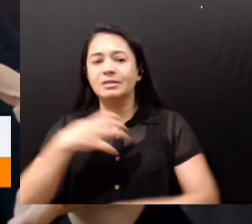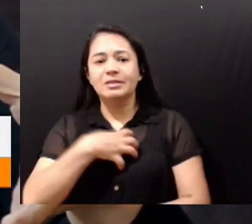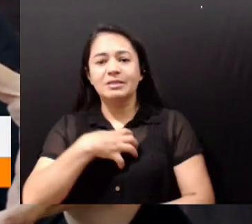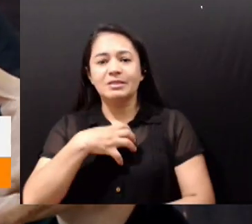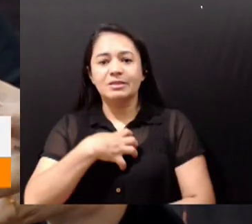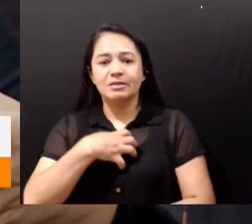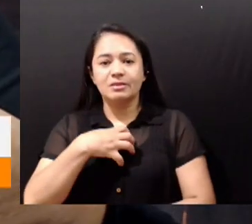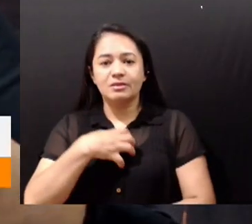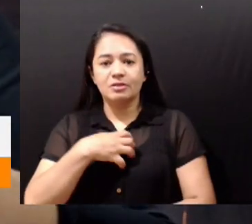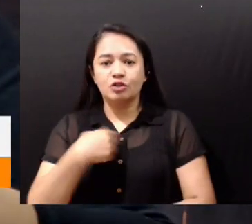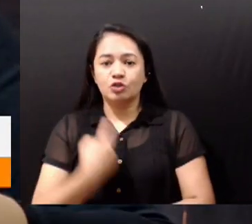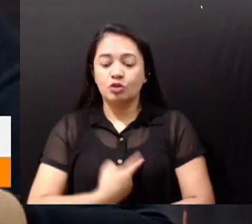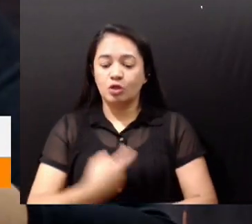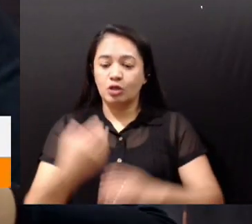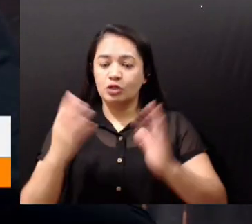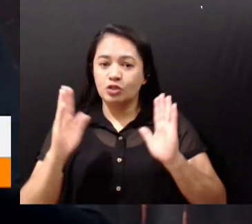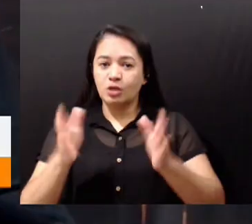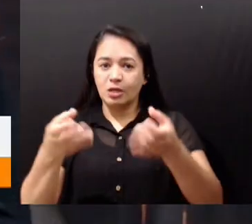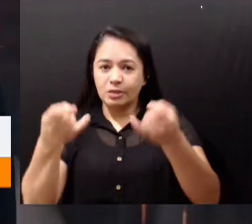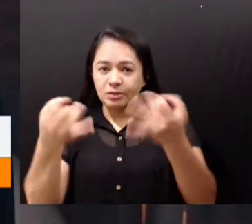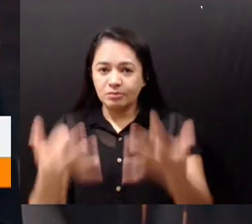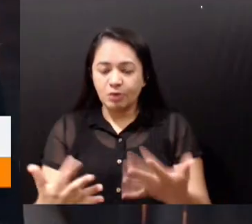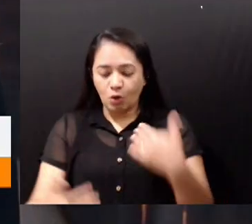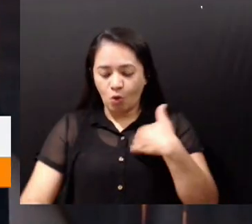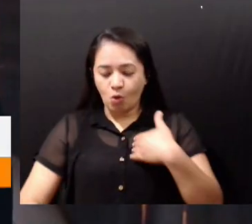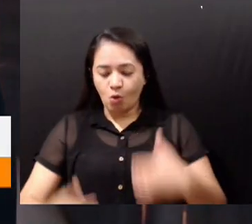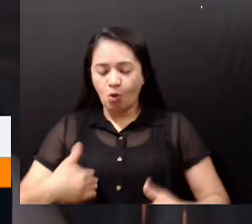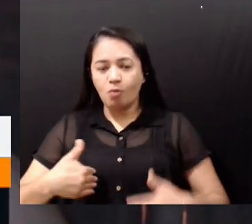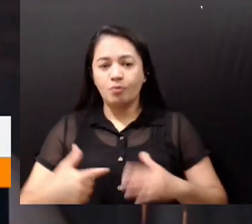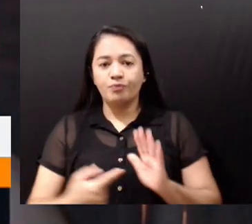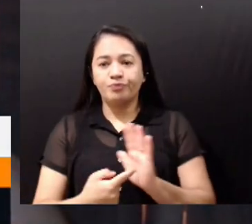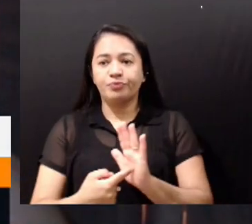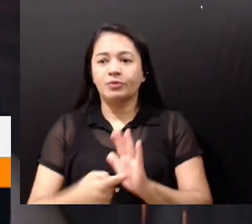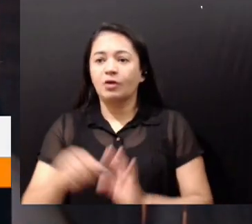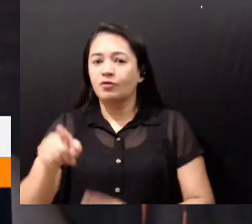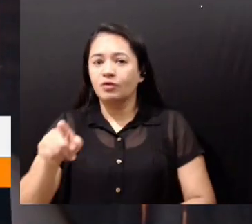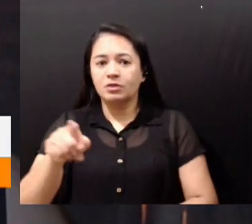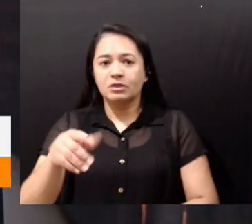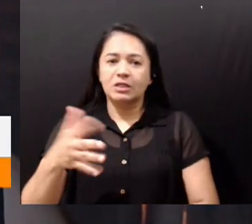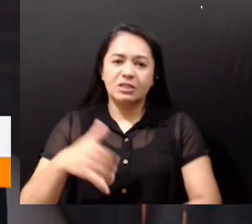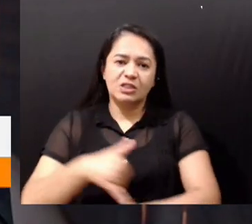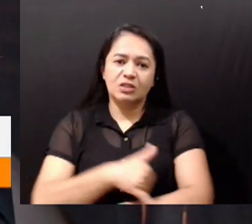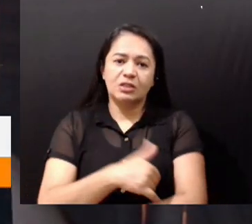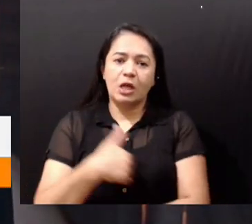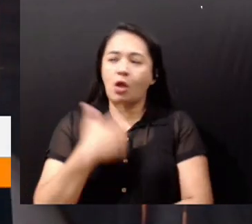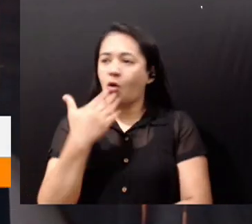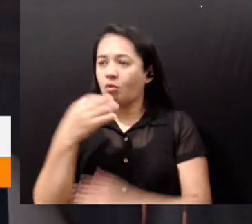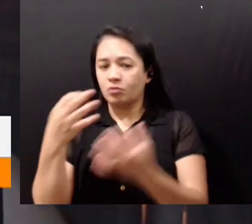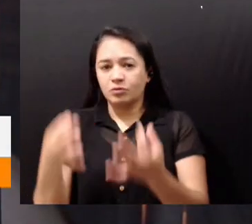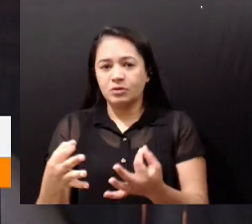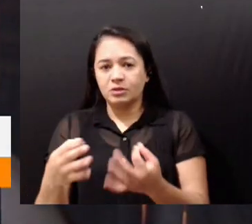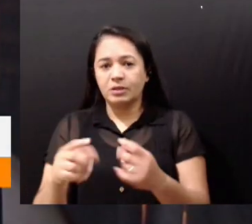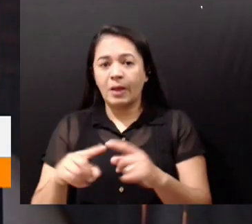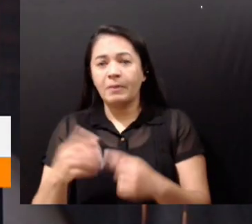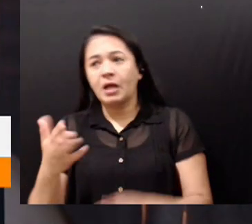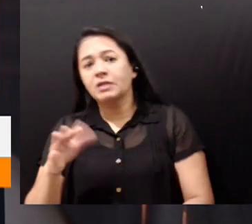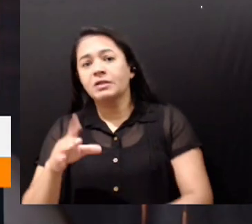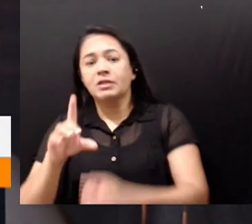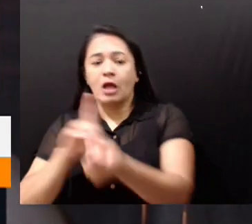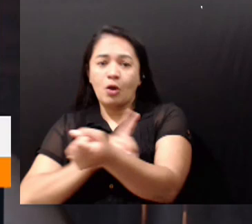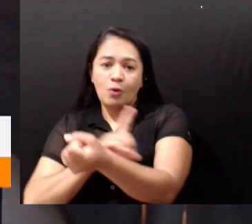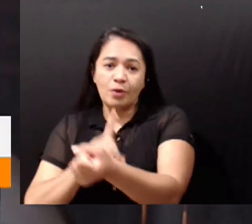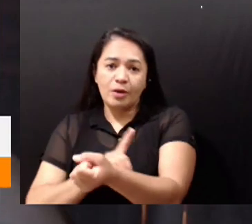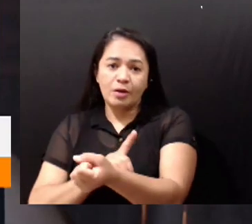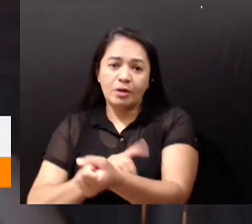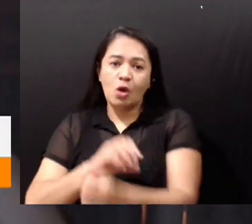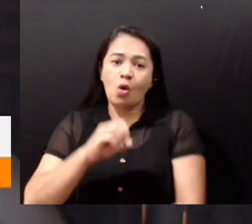falando, às vezes você engorda, fala assim, eu tô me alimentando, mas é uma diabetes, ou é como eu, lipedema.